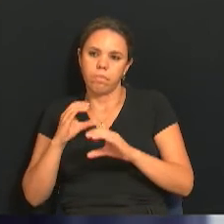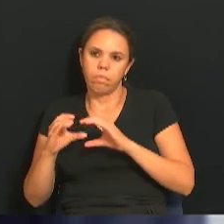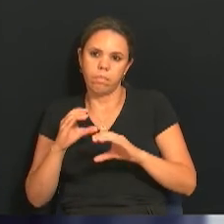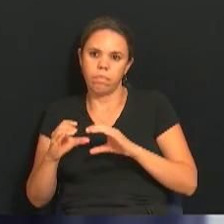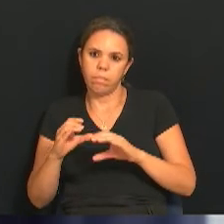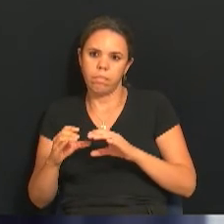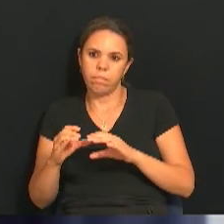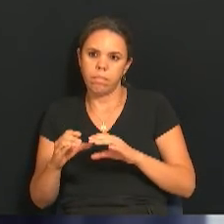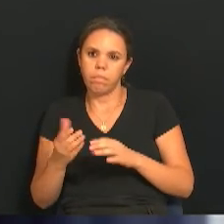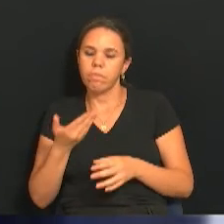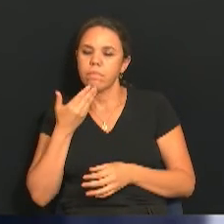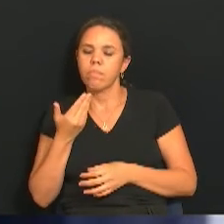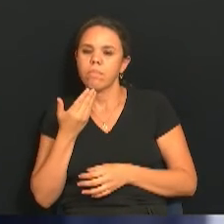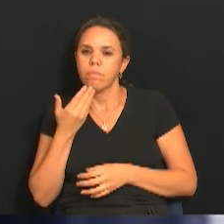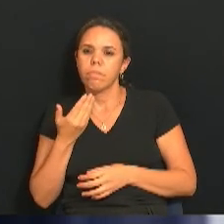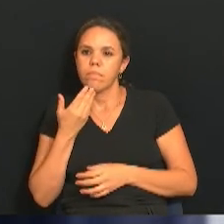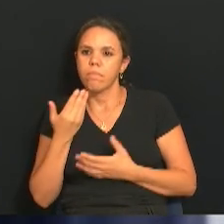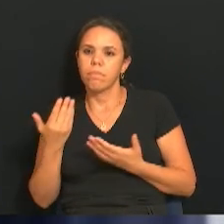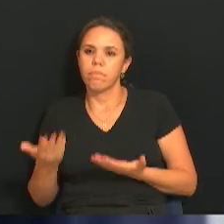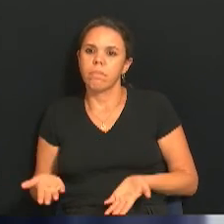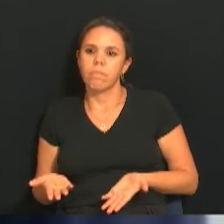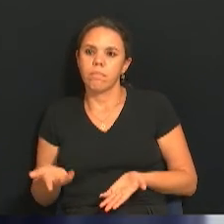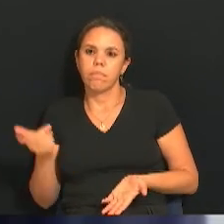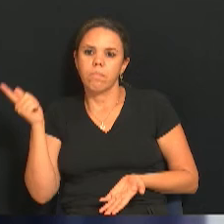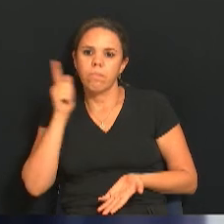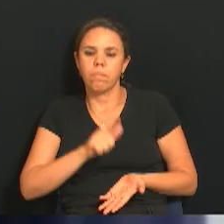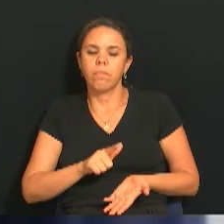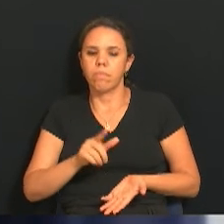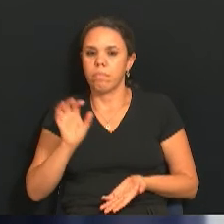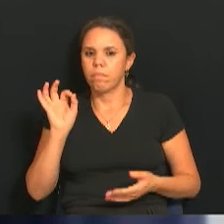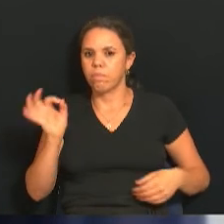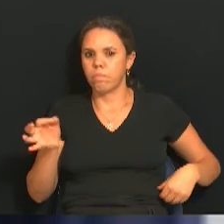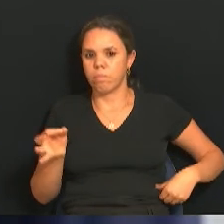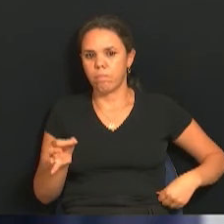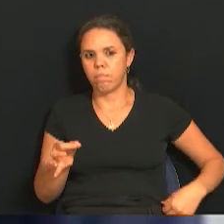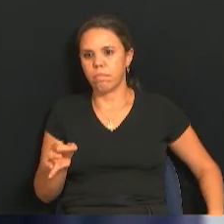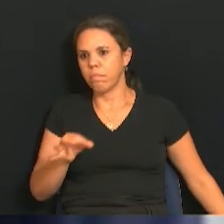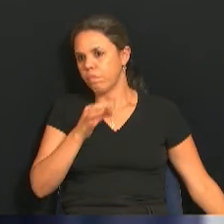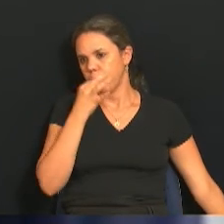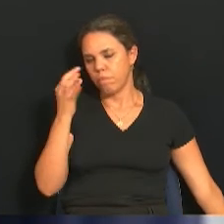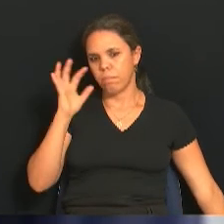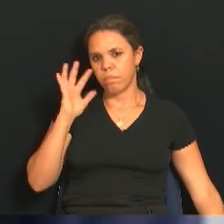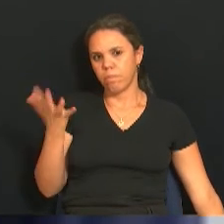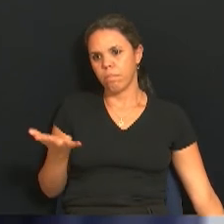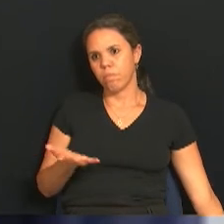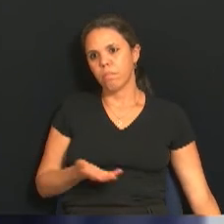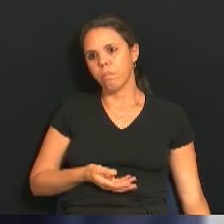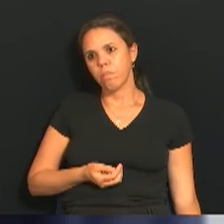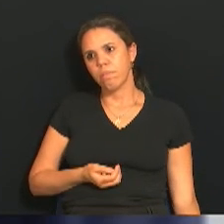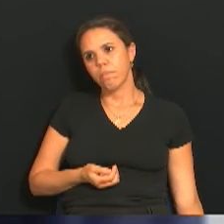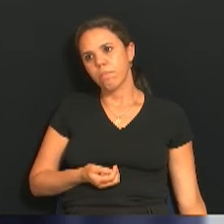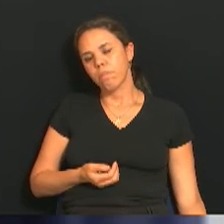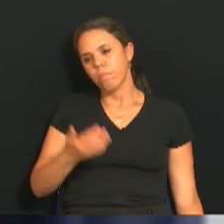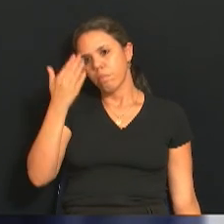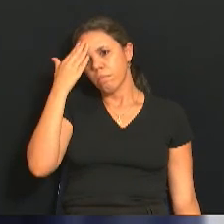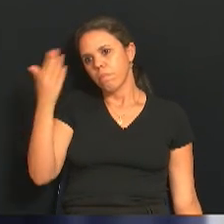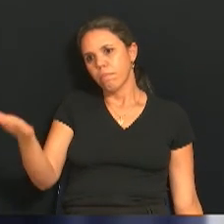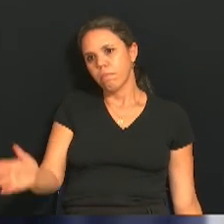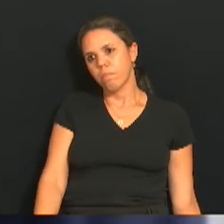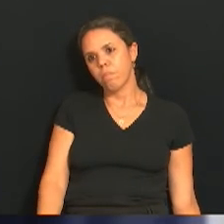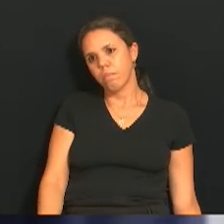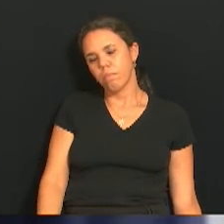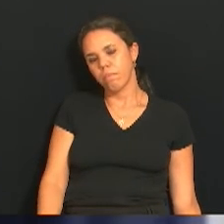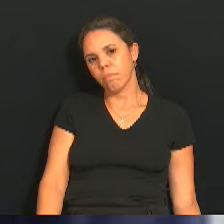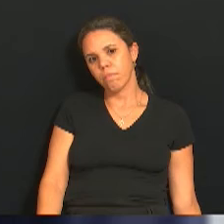sejam facilitadores. Nós conseguiremos, com certeza, ótimos resultados. Obrigado, vereador